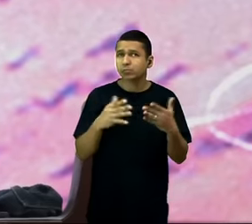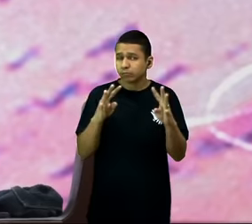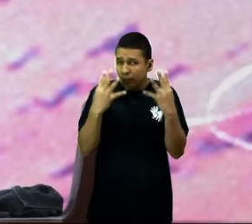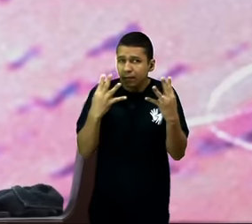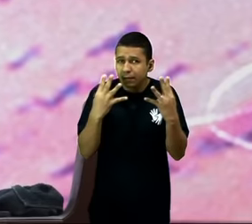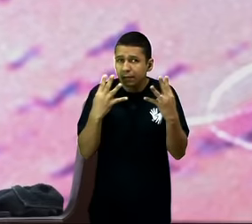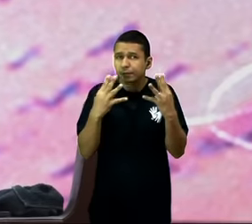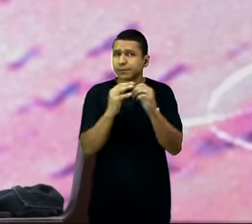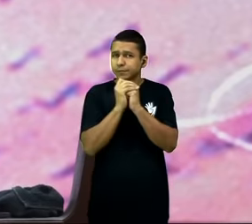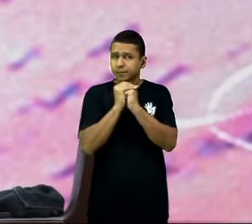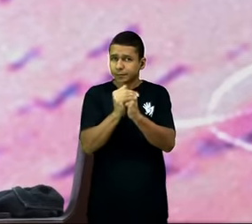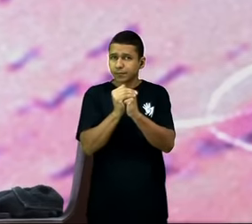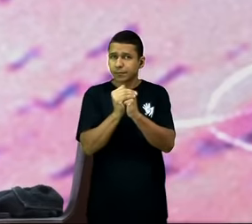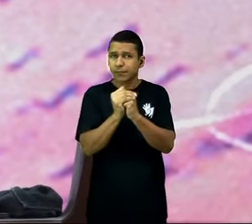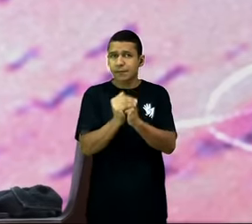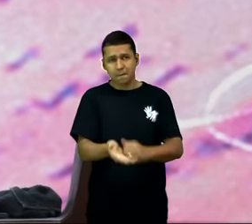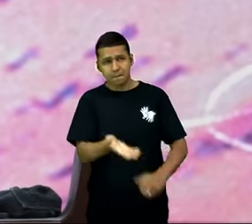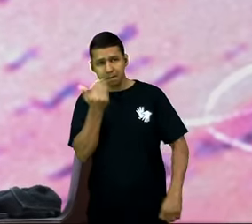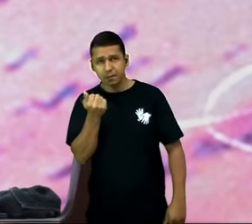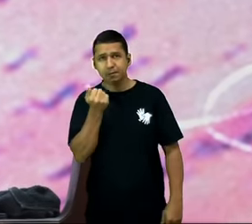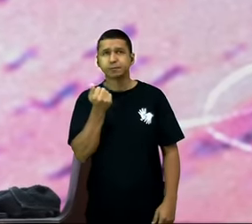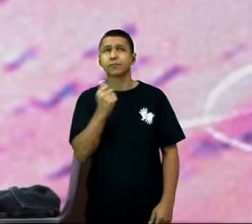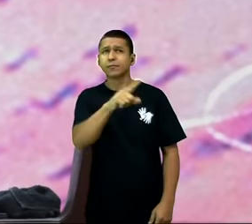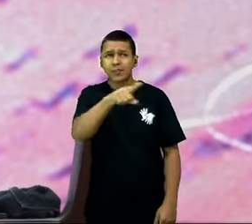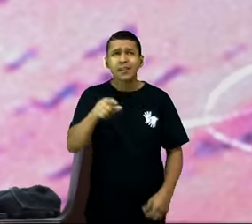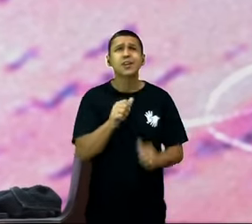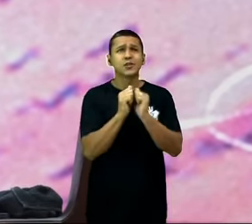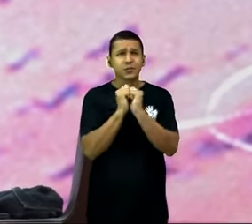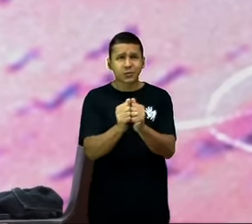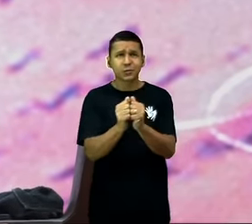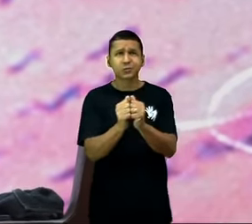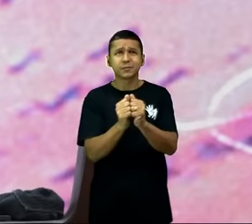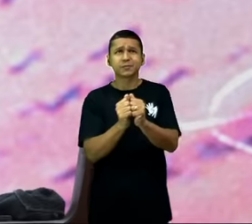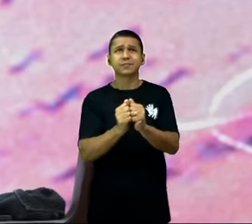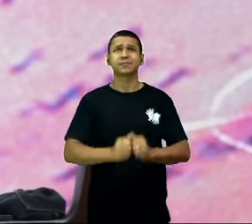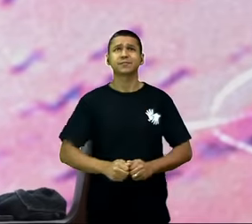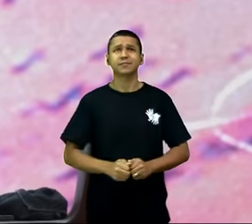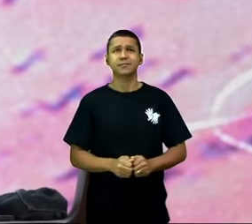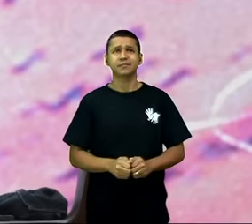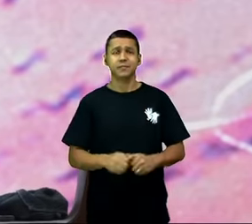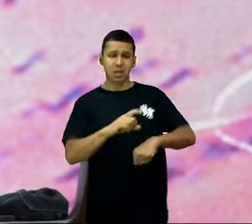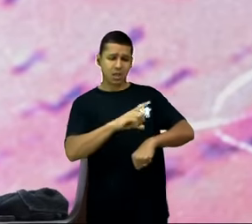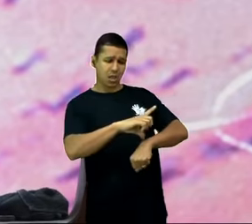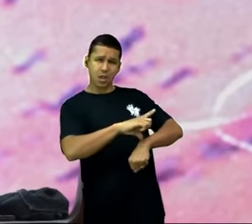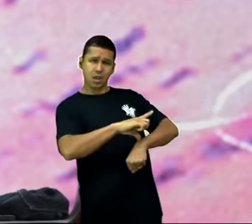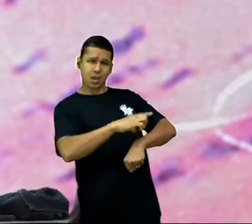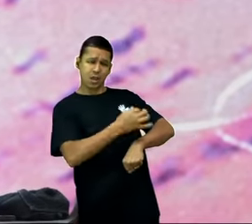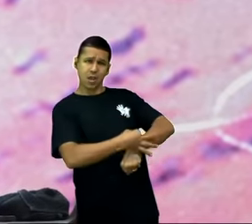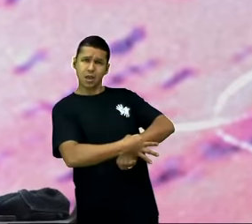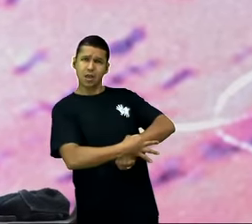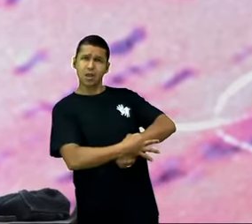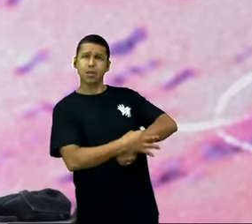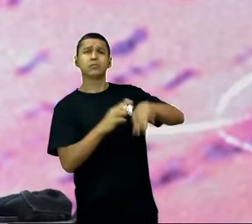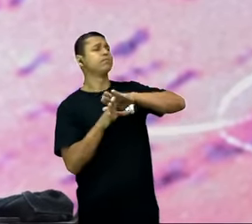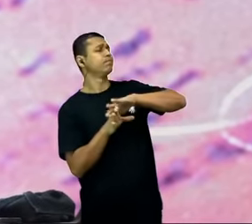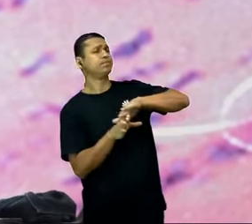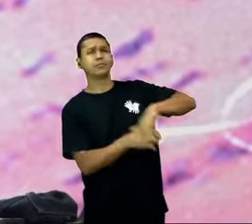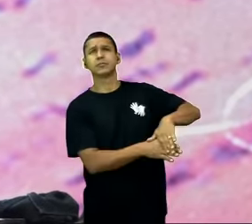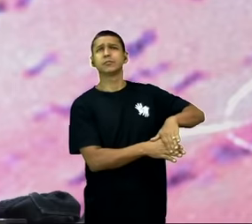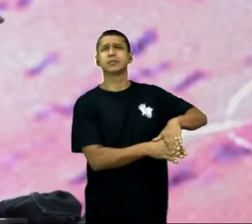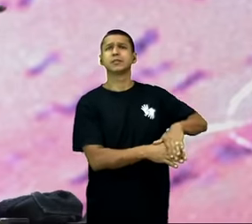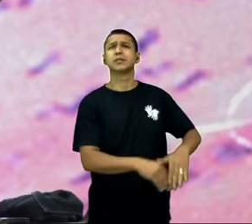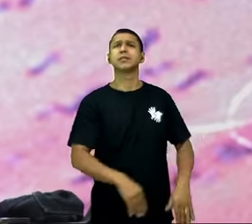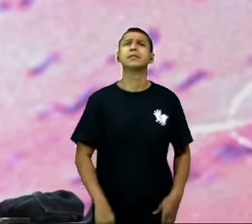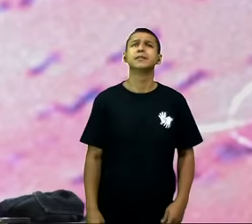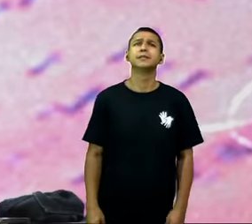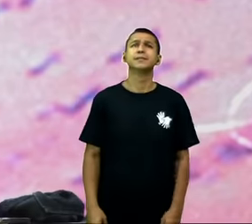amém? Vamos voar? Quem está comigo aqui? Esquece o relógio, deixa esse treco aí, Senhor, em nome de Jesus, para esse relógio, já parou várias vezes na